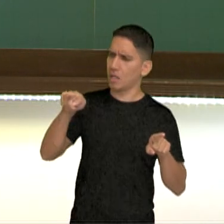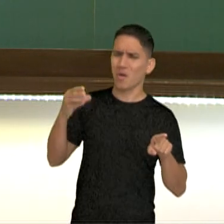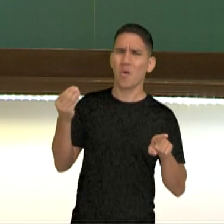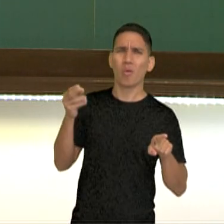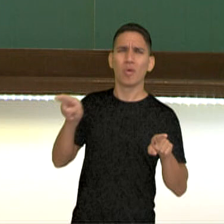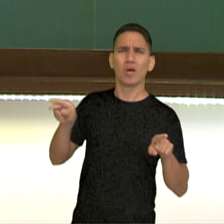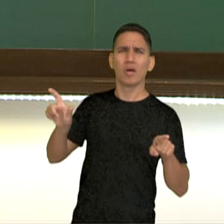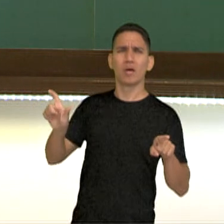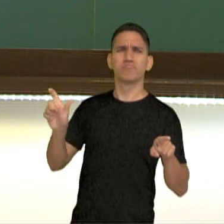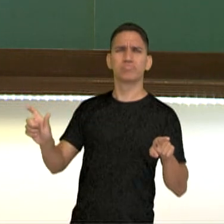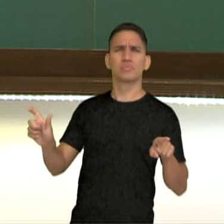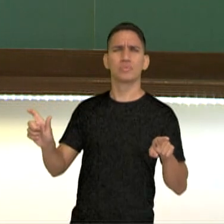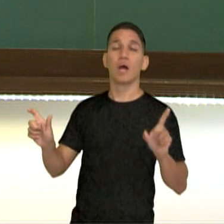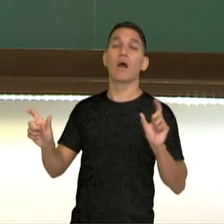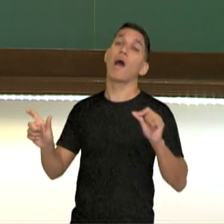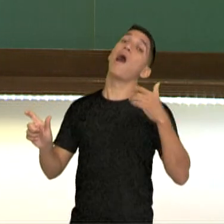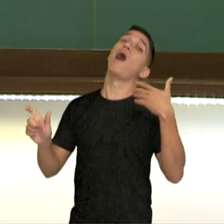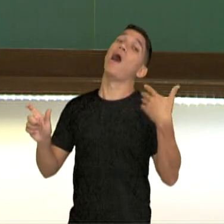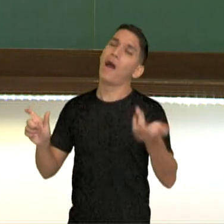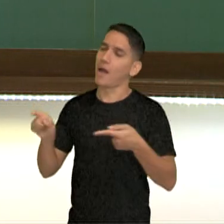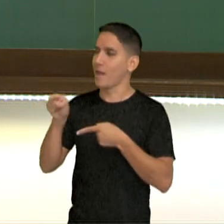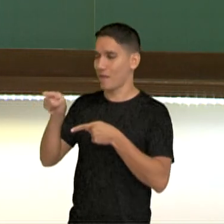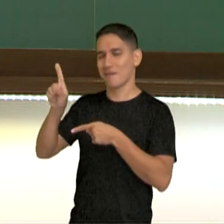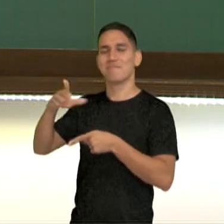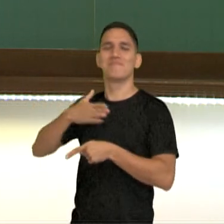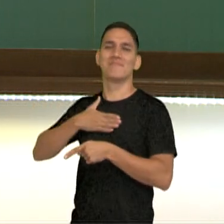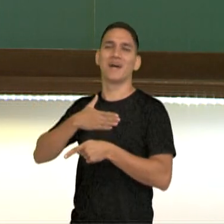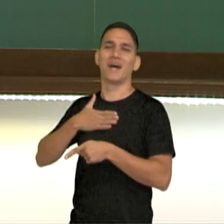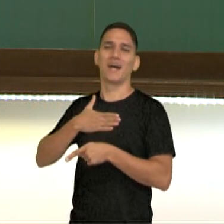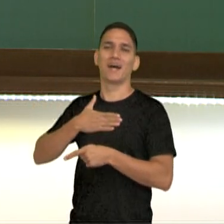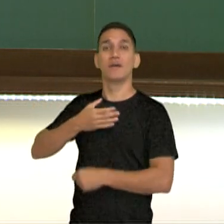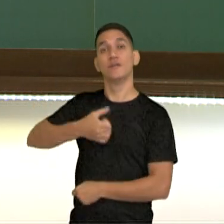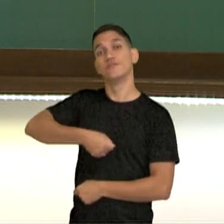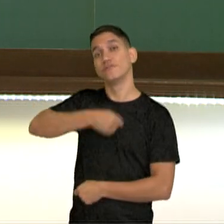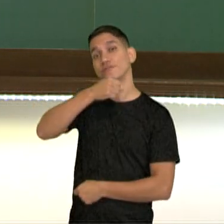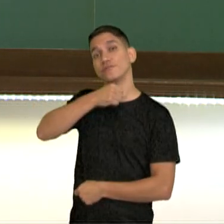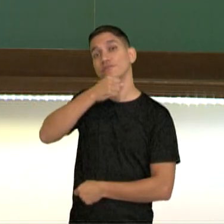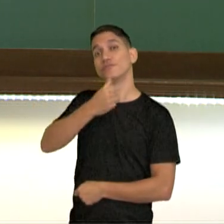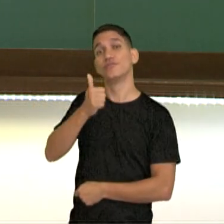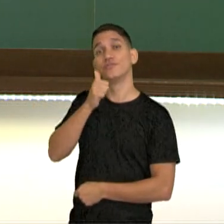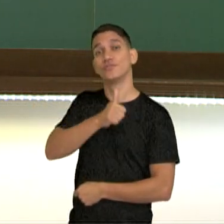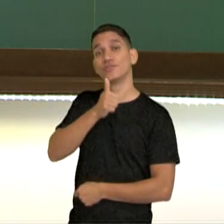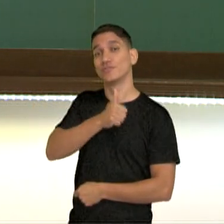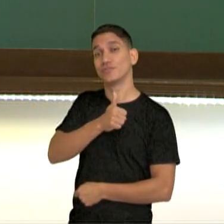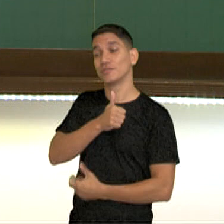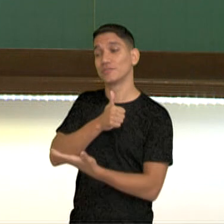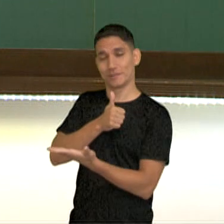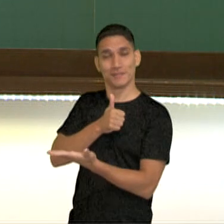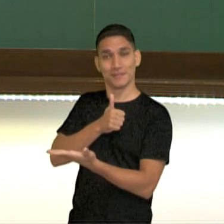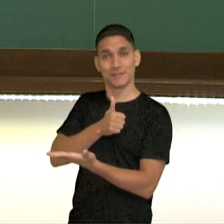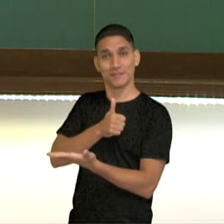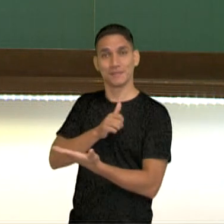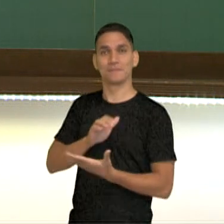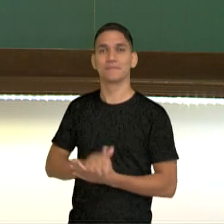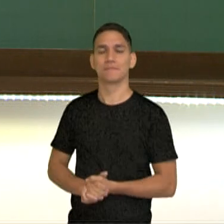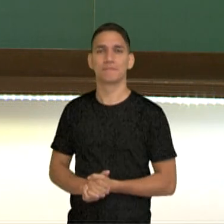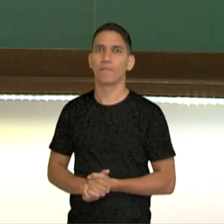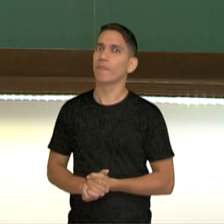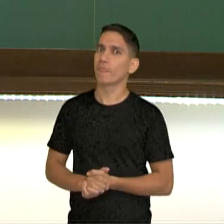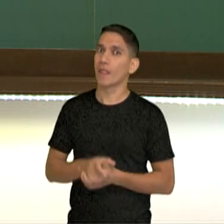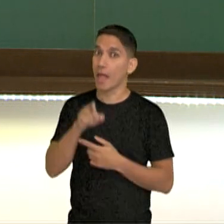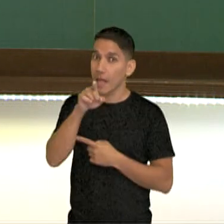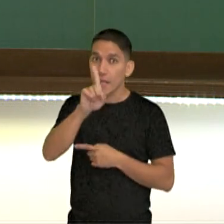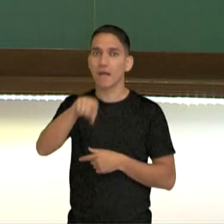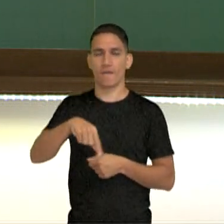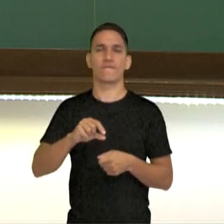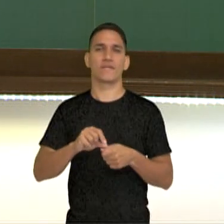essa senhora? Ah, she is my grandma. É a minha avó. Então, é isso que vocês